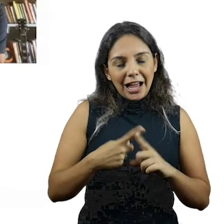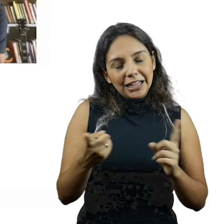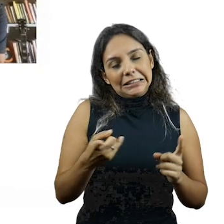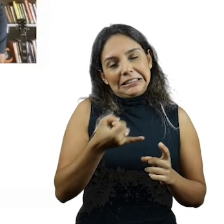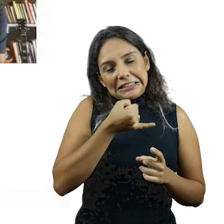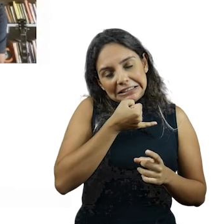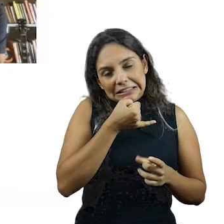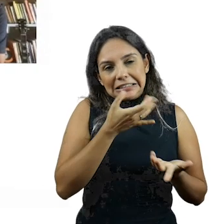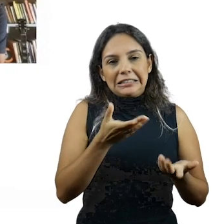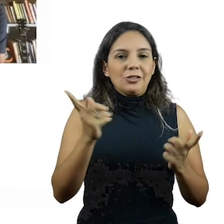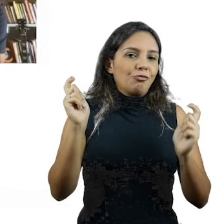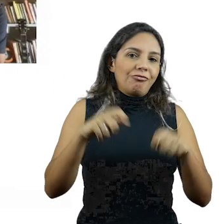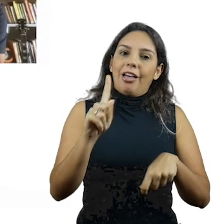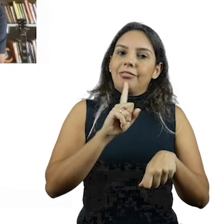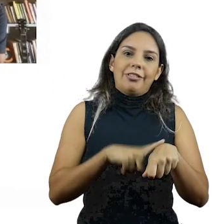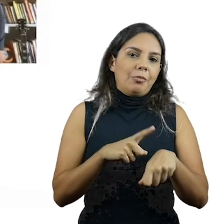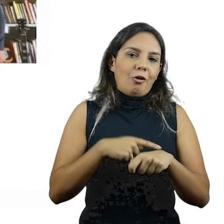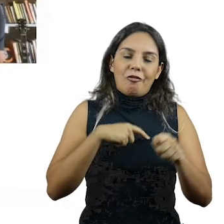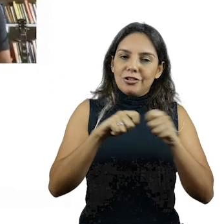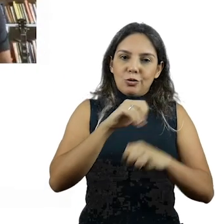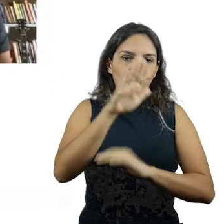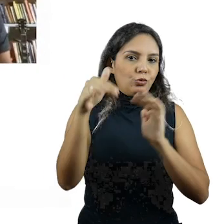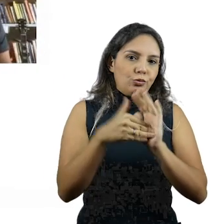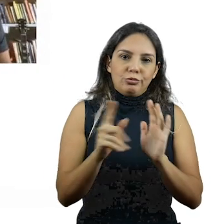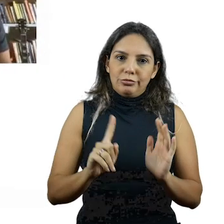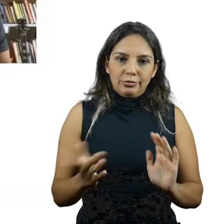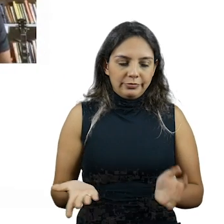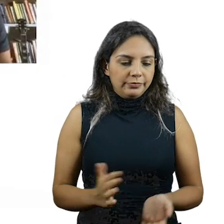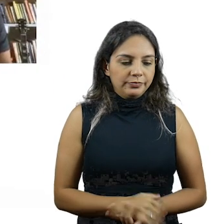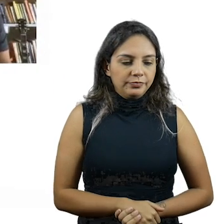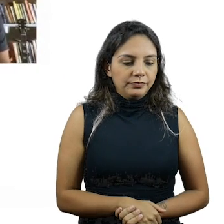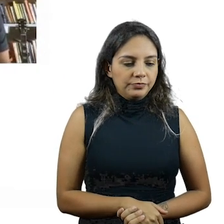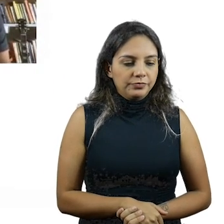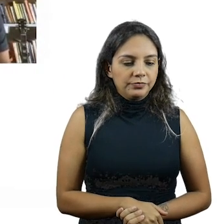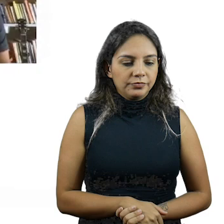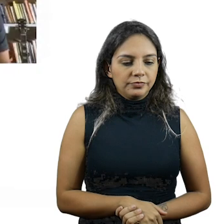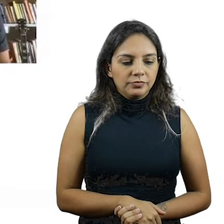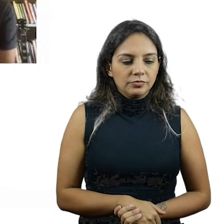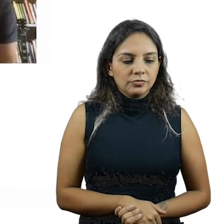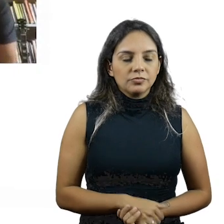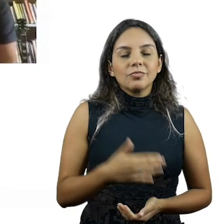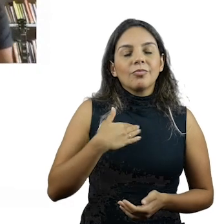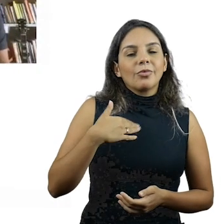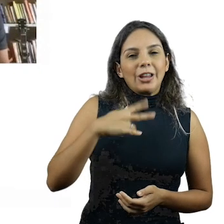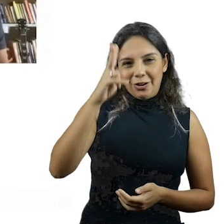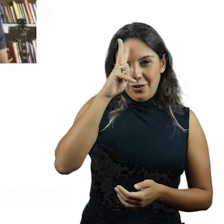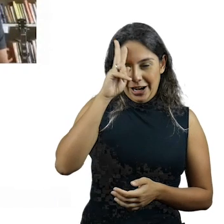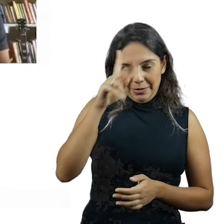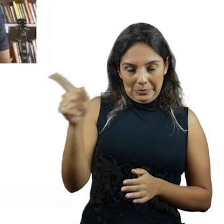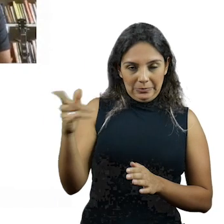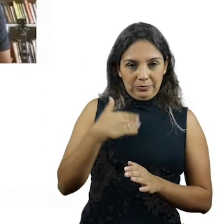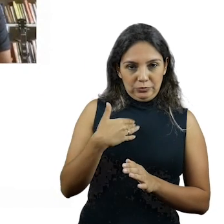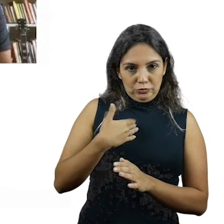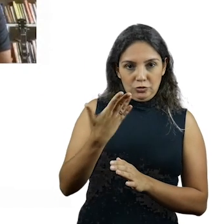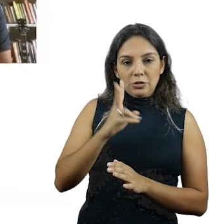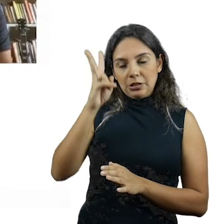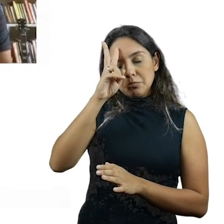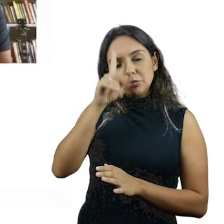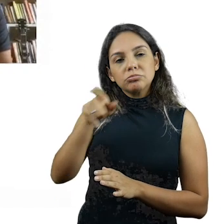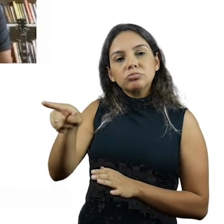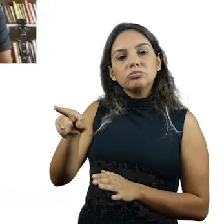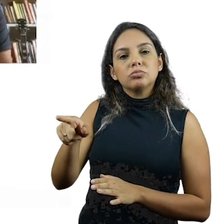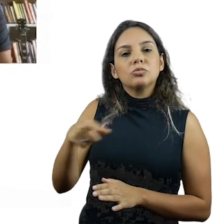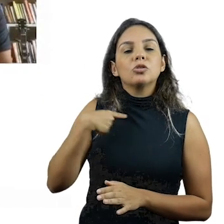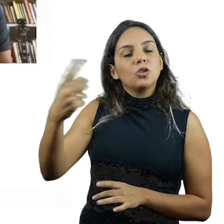fazer tudo, você sabe disso muito bem. Claro. Eu lembro muito daquela nossa um dos nossos encontros lá no